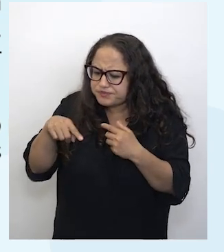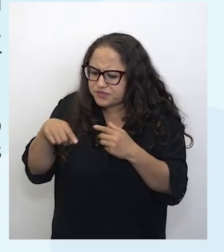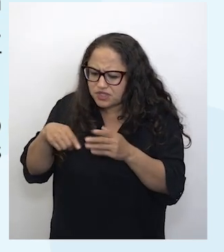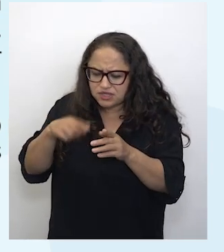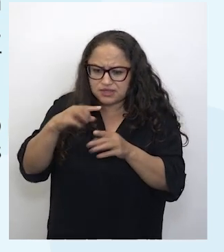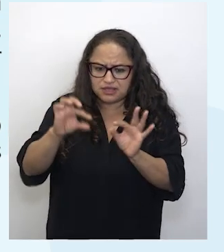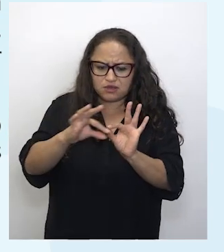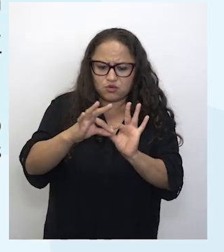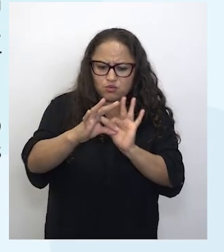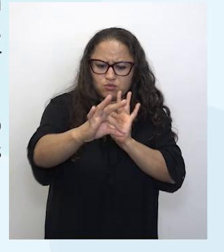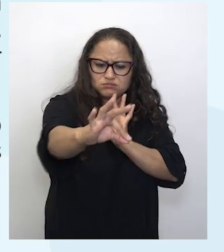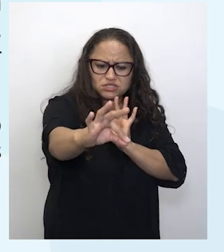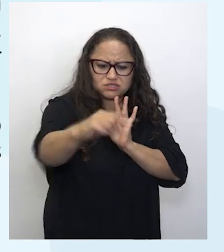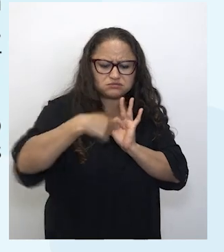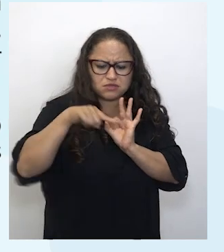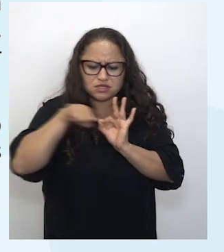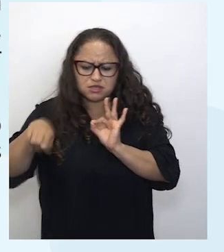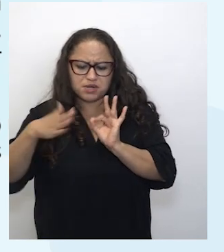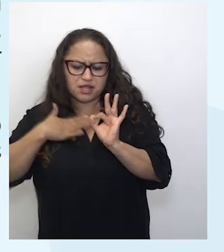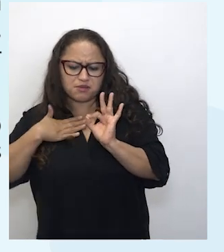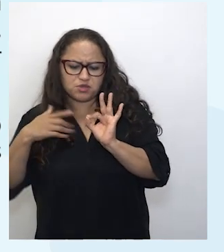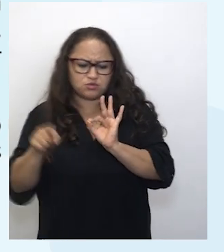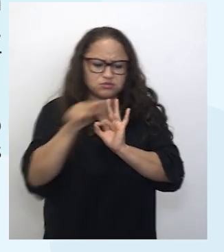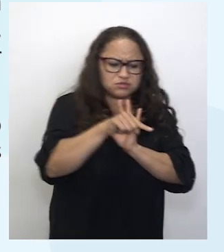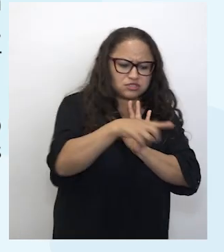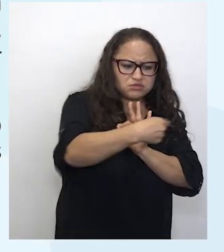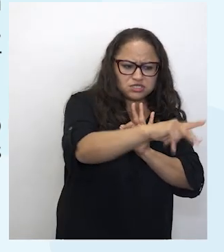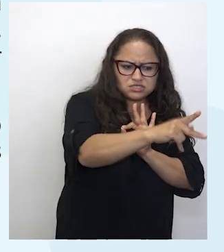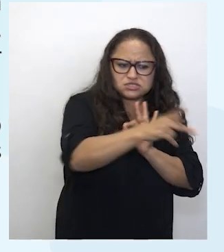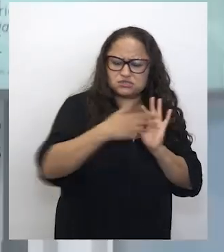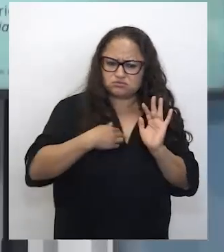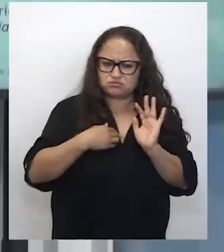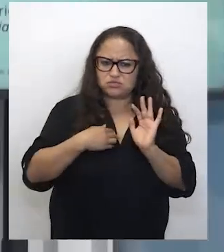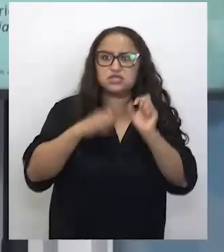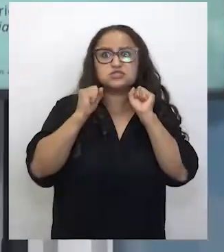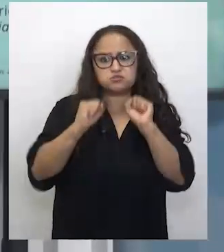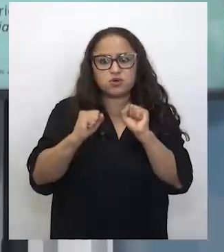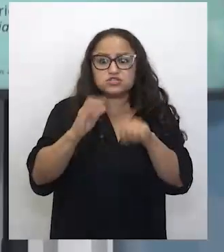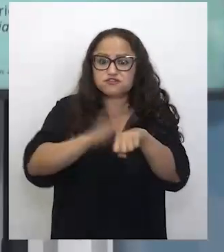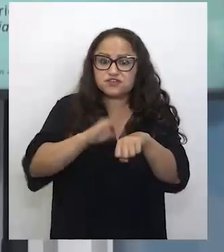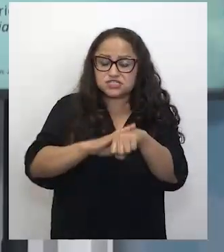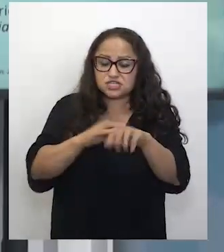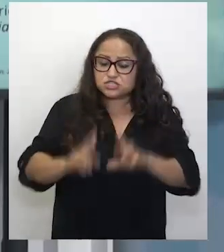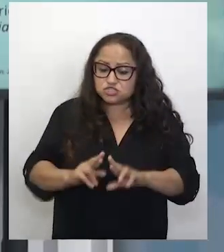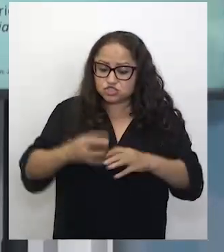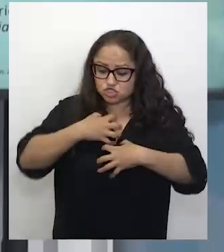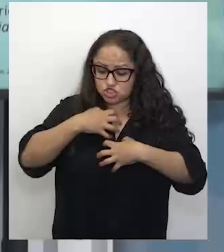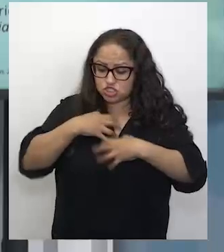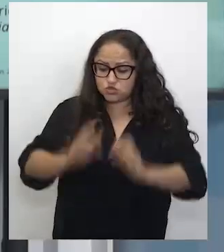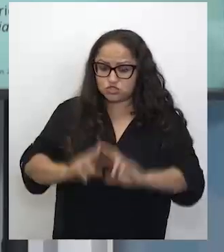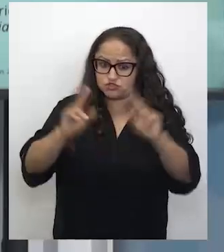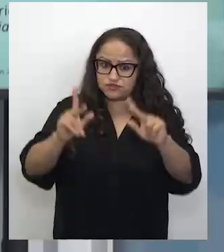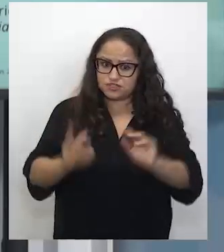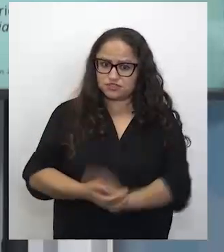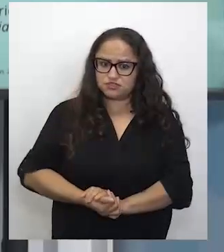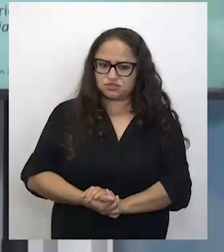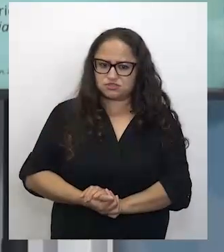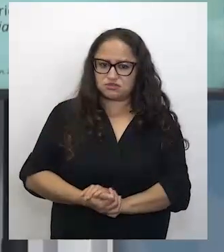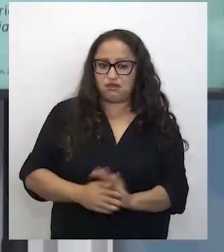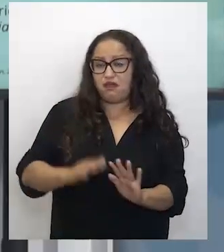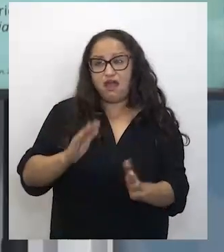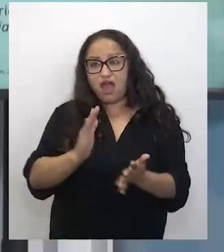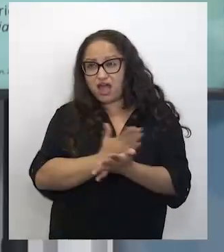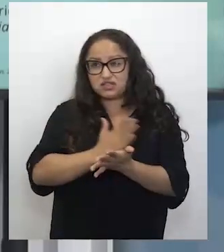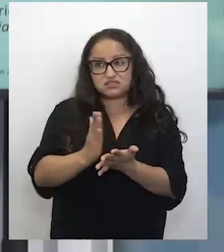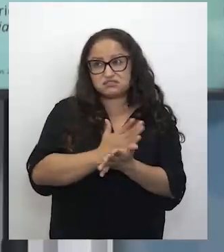linha? Daqui para cá é seu, daqui para cá é meu? Eles delimitam de outras maneiras. Às vezes, por exemplo, é meio tosco falar,